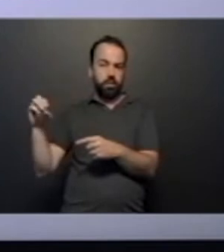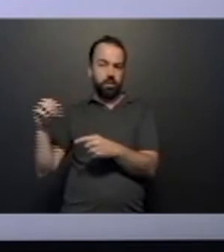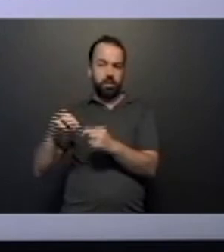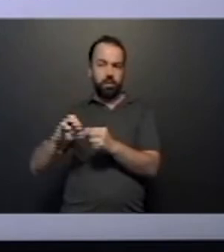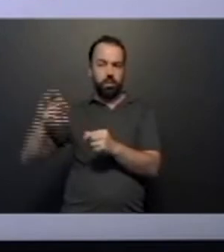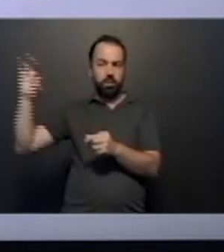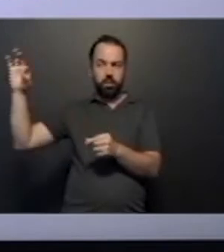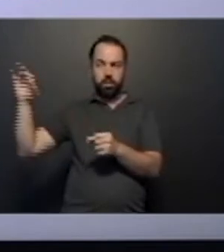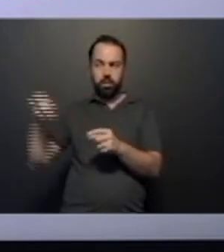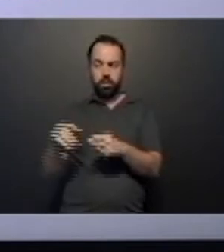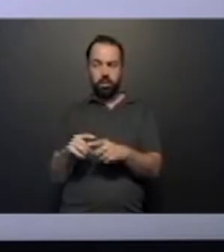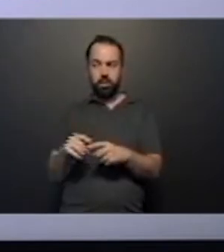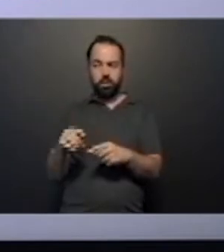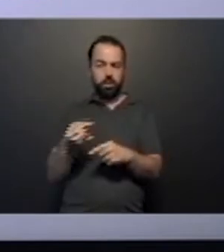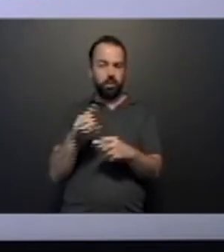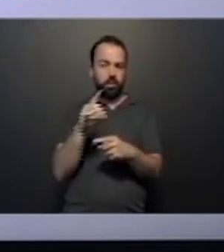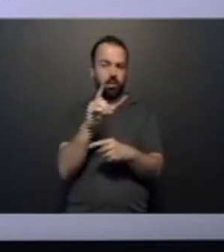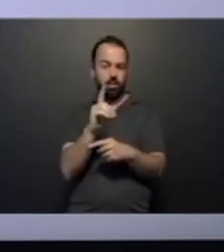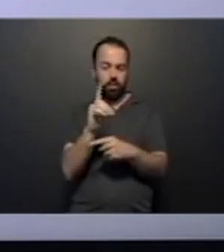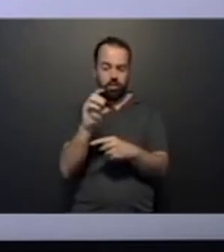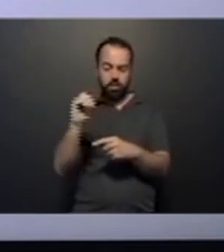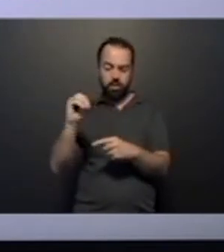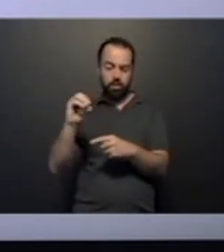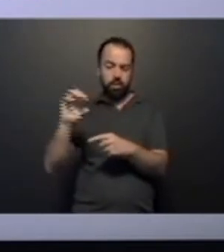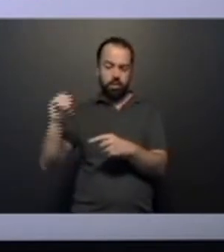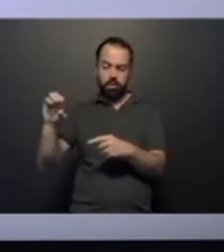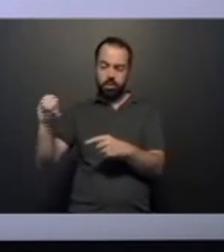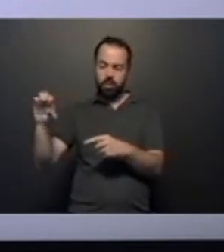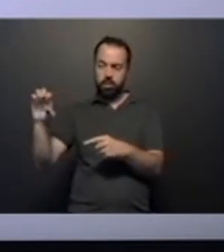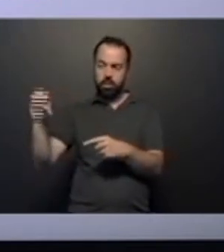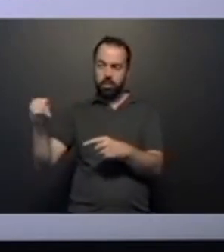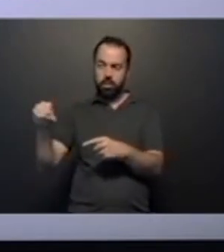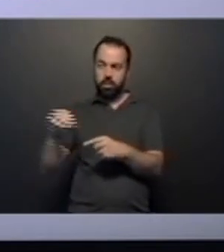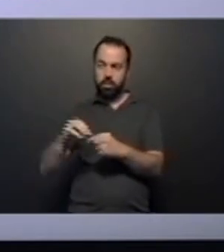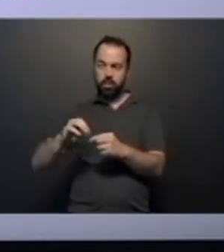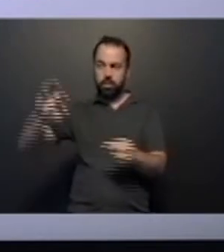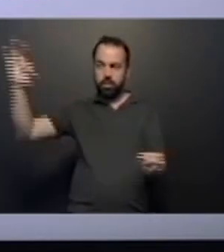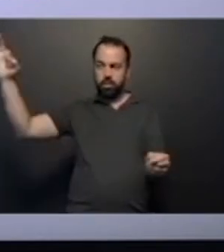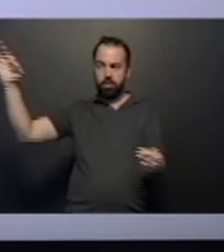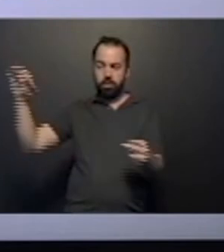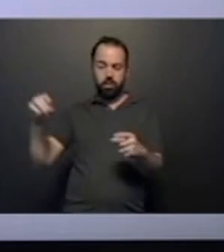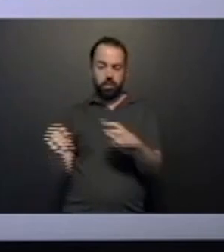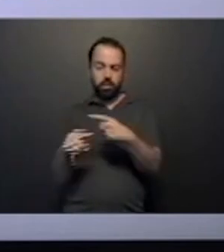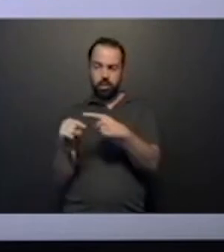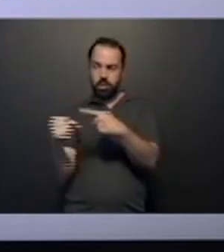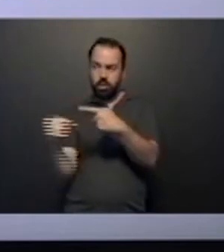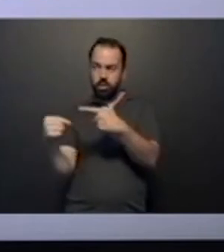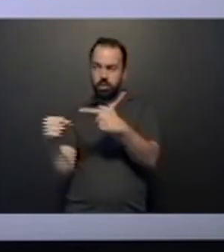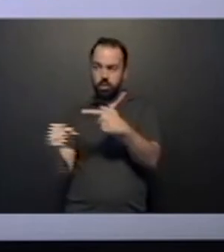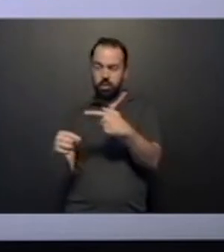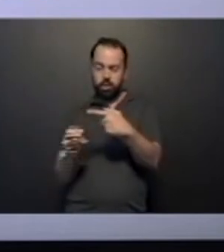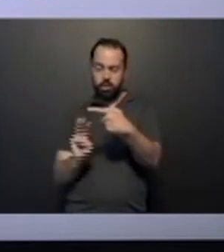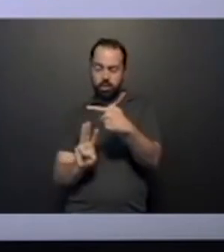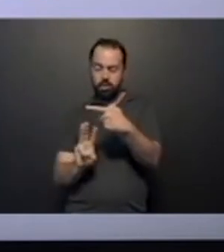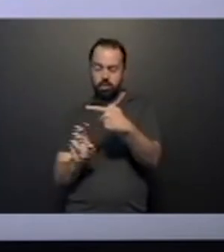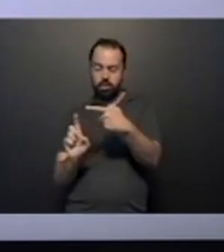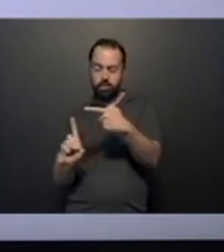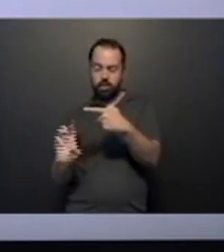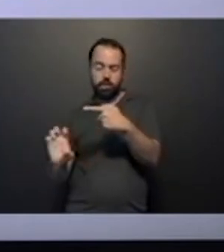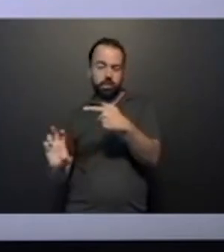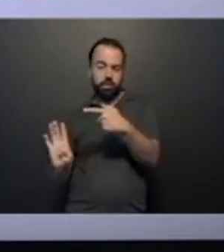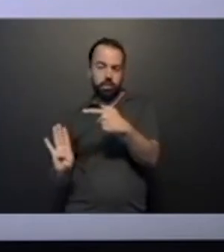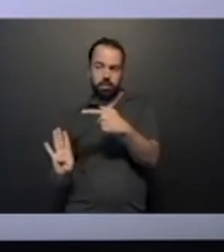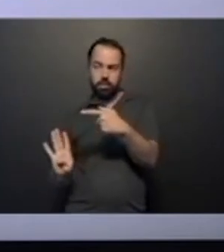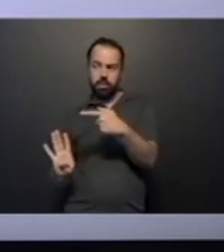bom então eu voltei aqui ó dez mil metros o que é o a o que ele